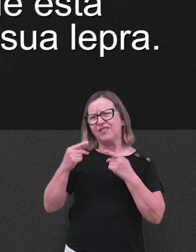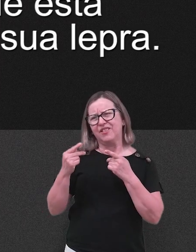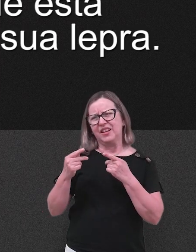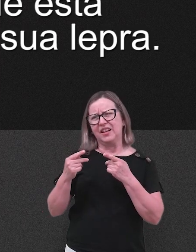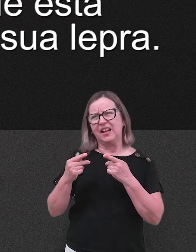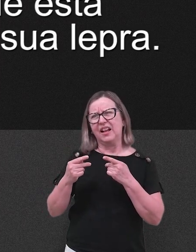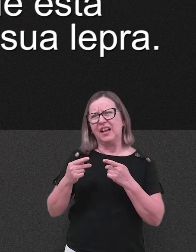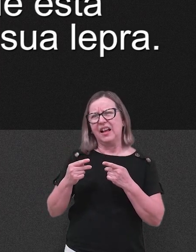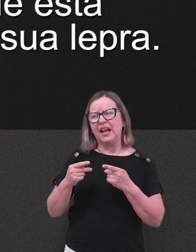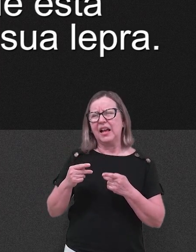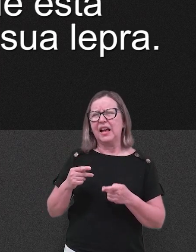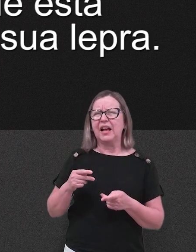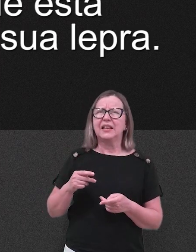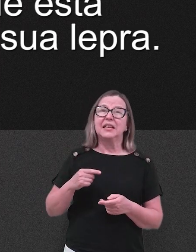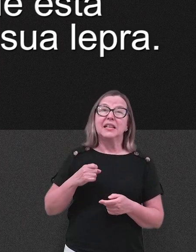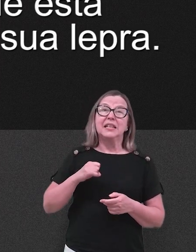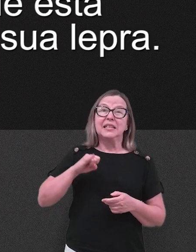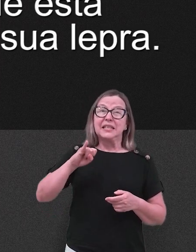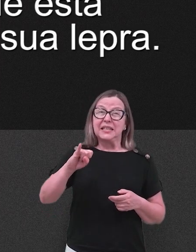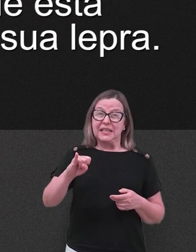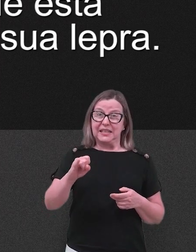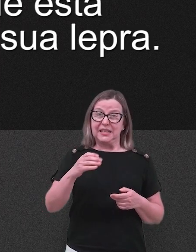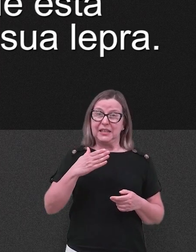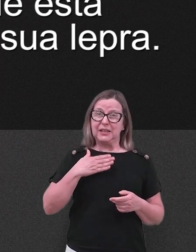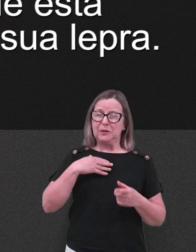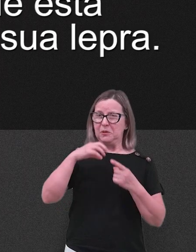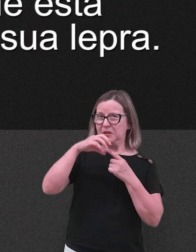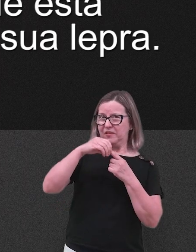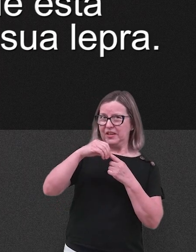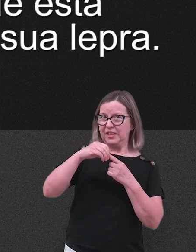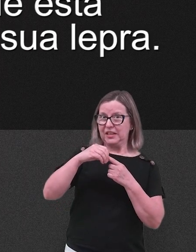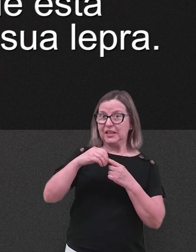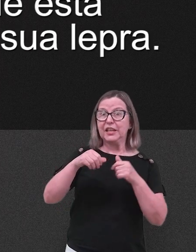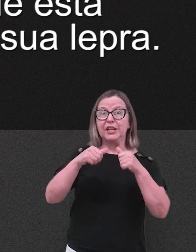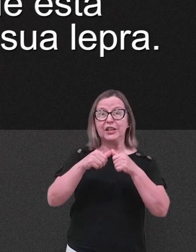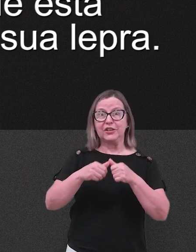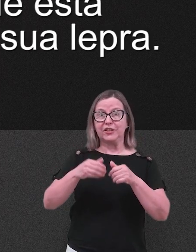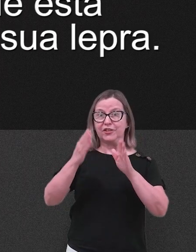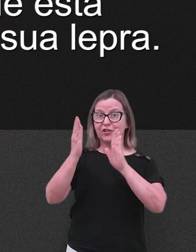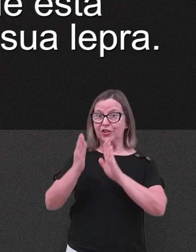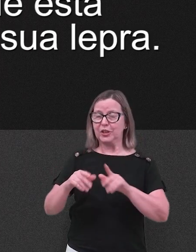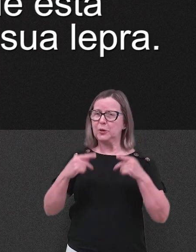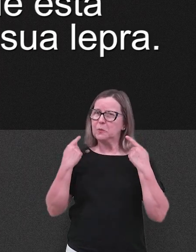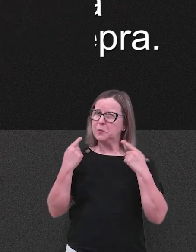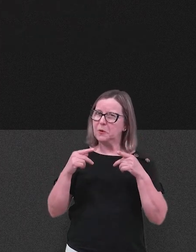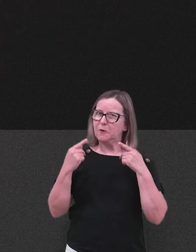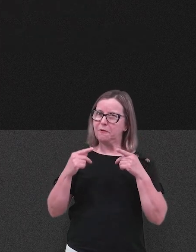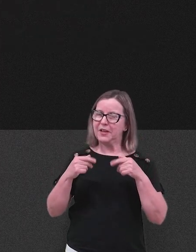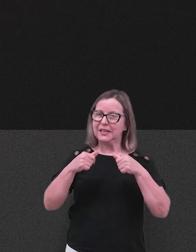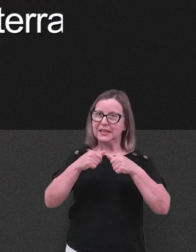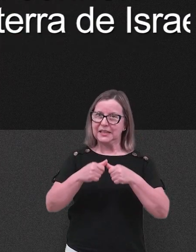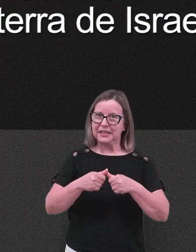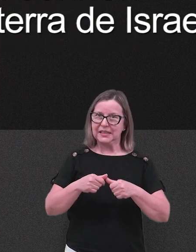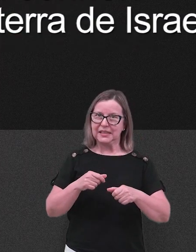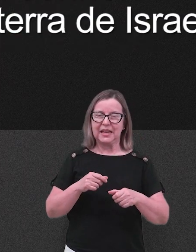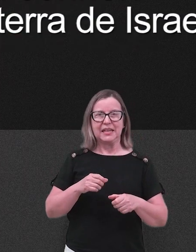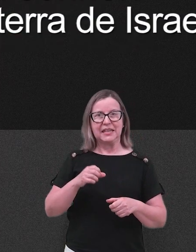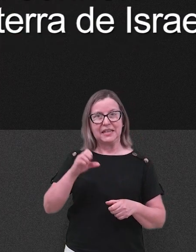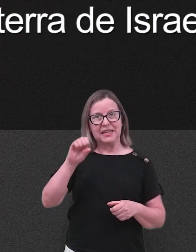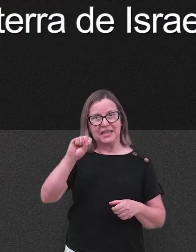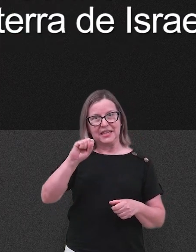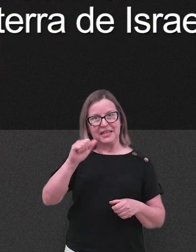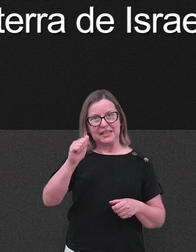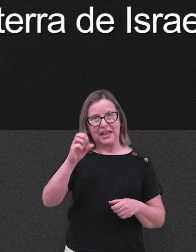senhor tivesse diante do profeta, que está em Samaria, ele o restauraria da sua lepra. Então,